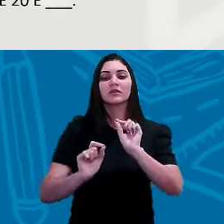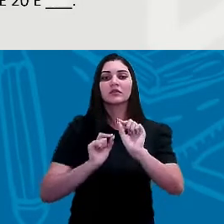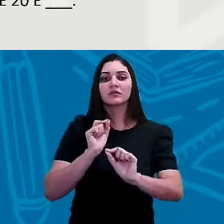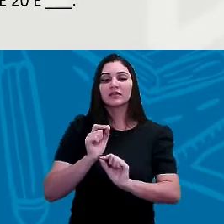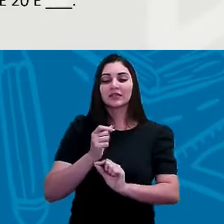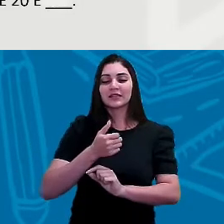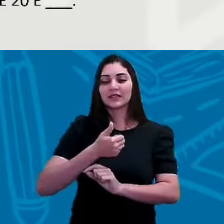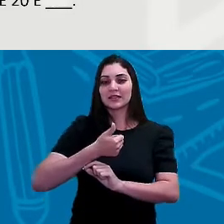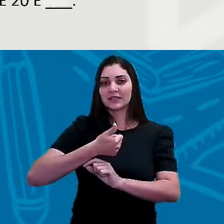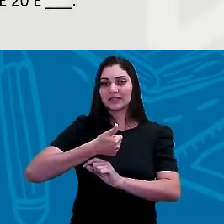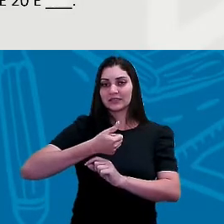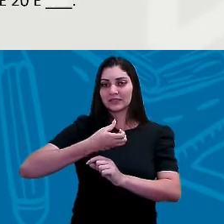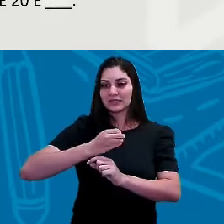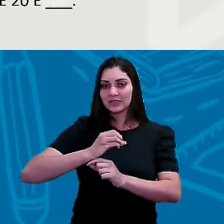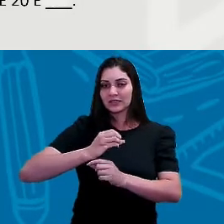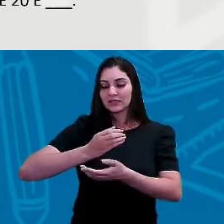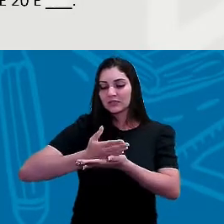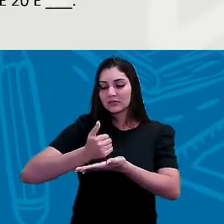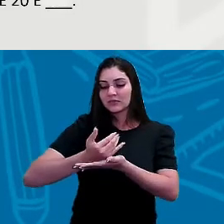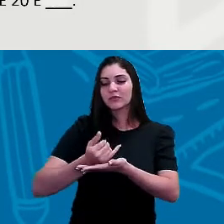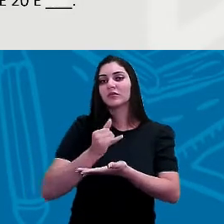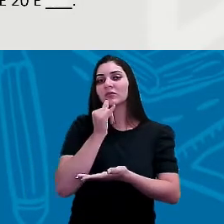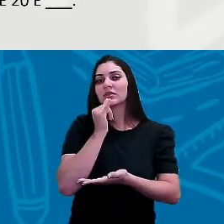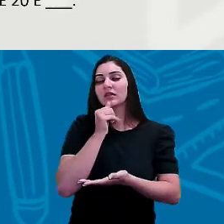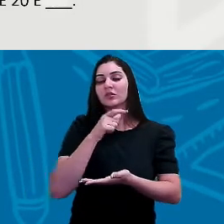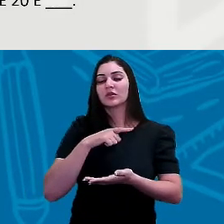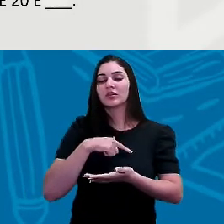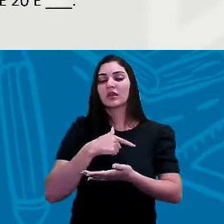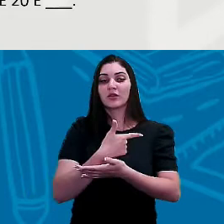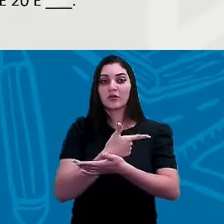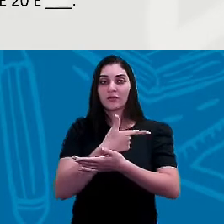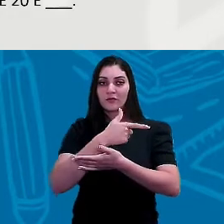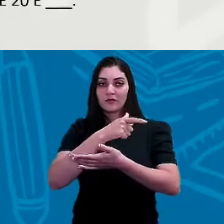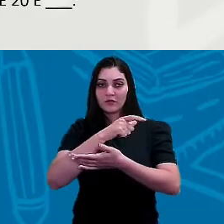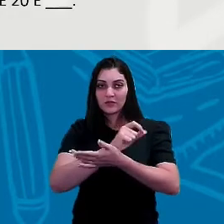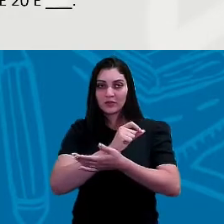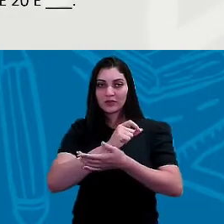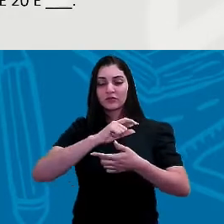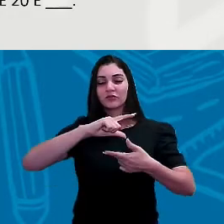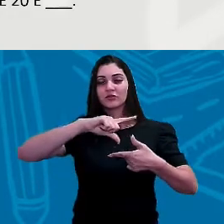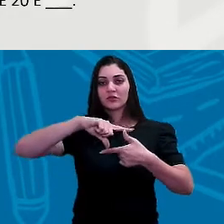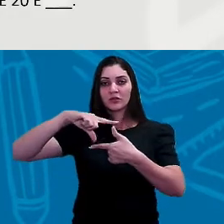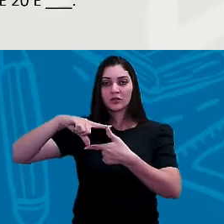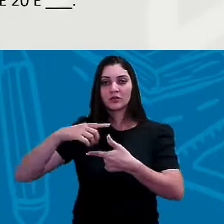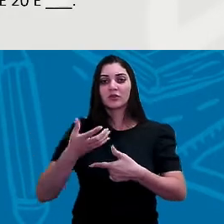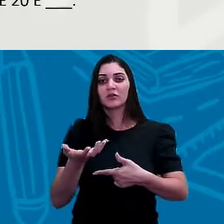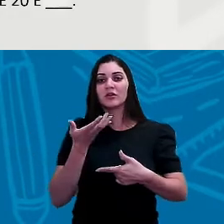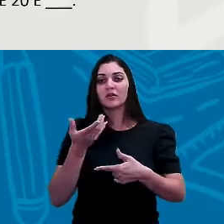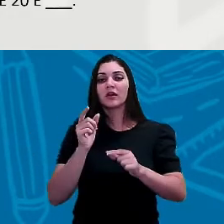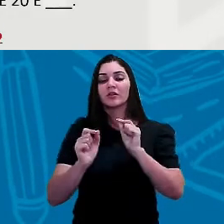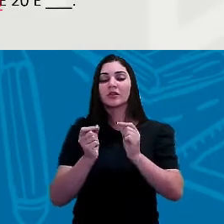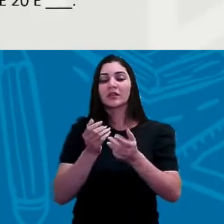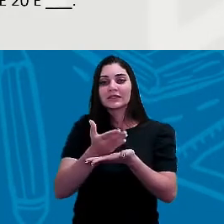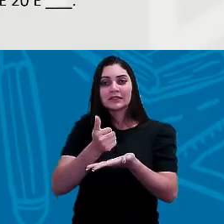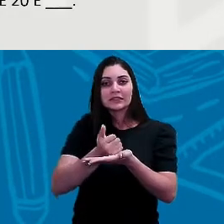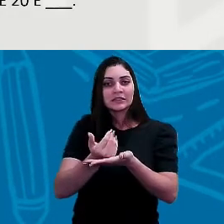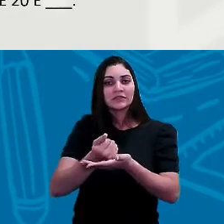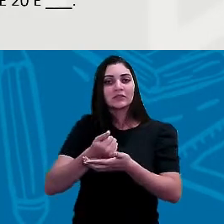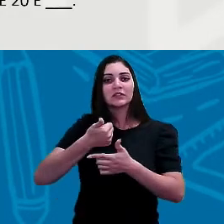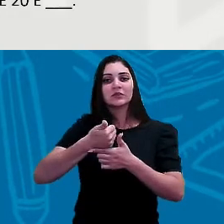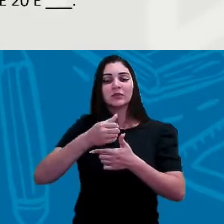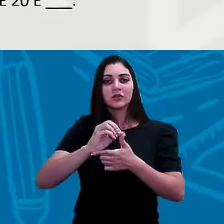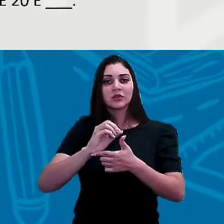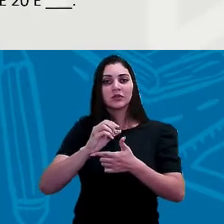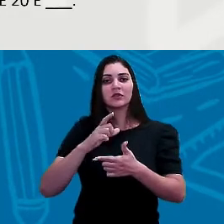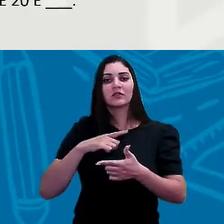bom? Então, eu tenho 20 quadradinhos e eu quero a 10ª parte. Então, vai ser 20 dividido por 10, que vai